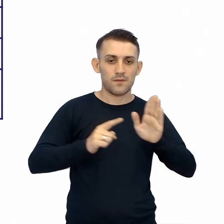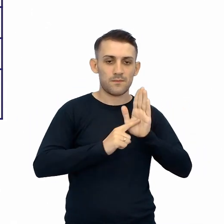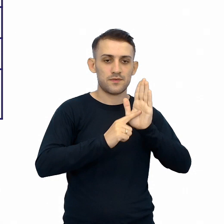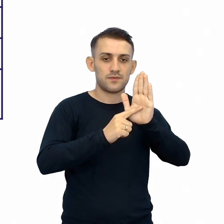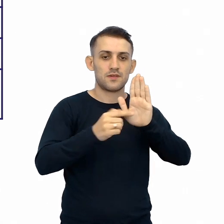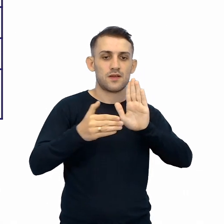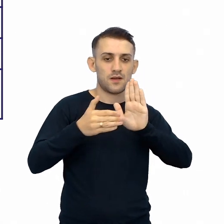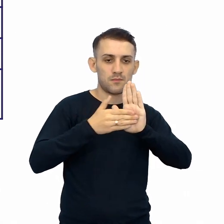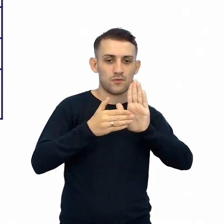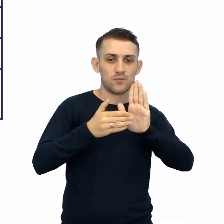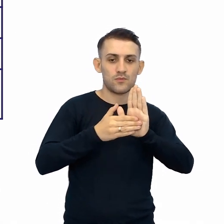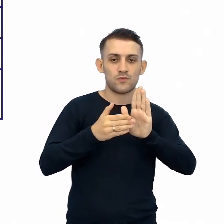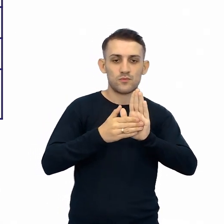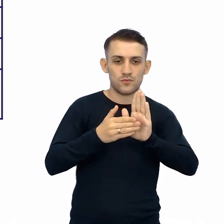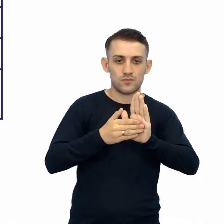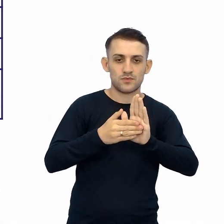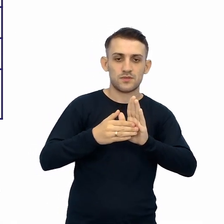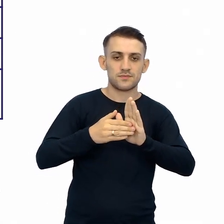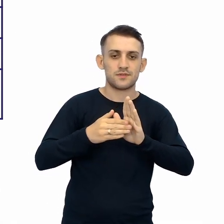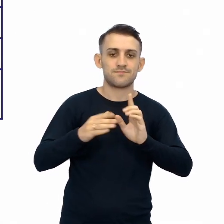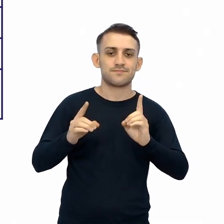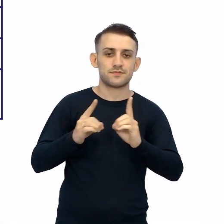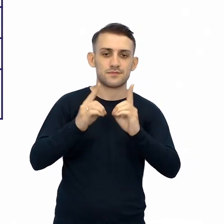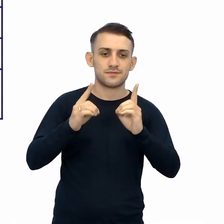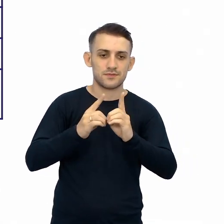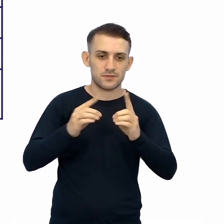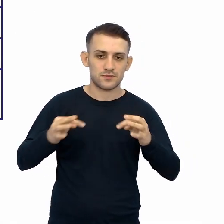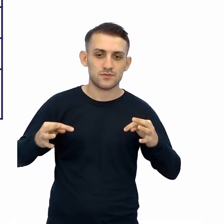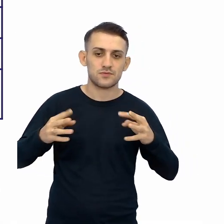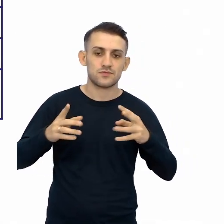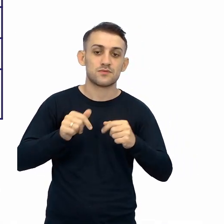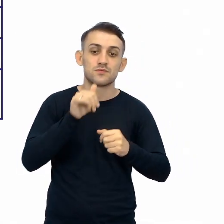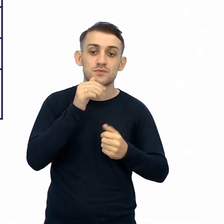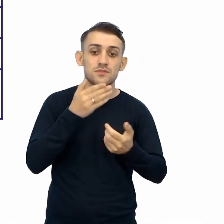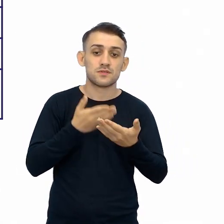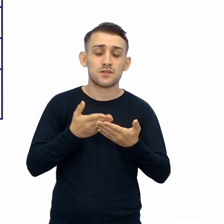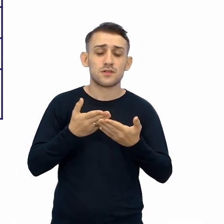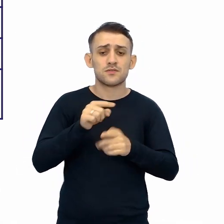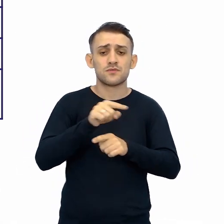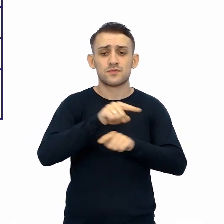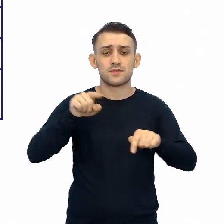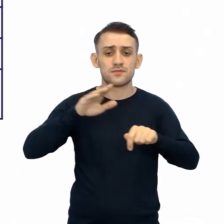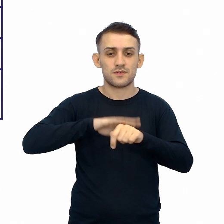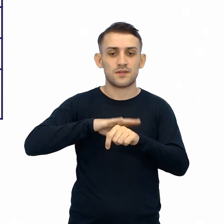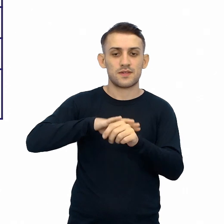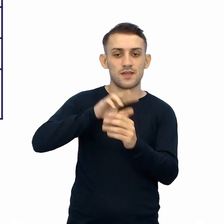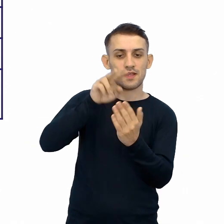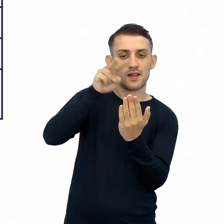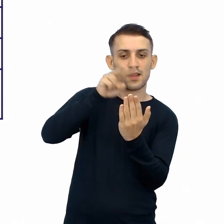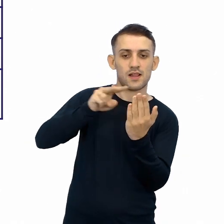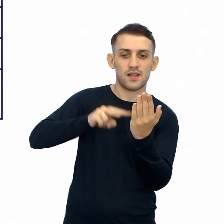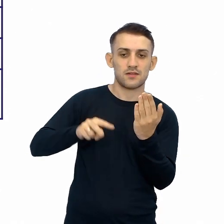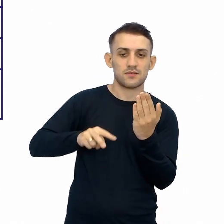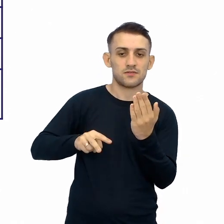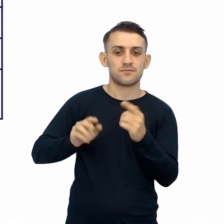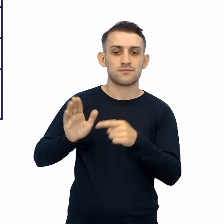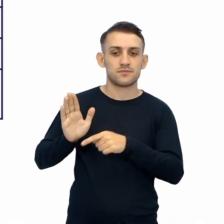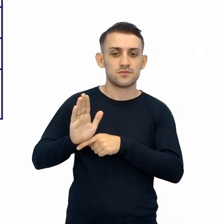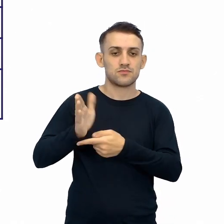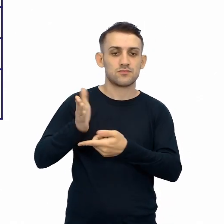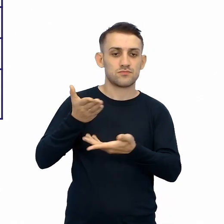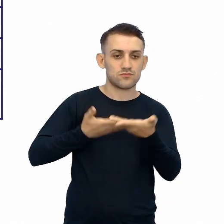da sequência didática para a turma, tá? Nessa aula, vocês vão fazer a leitura colaborativa de um